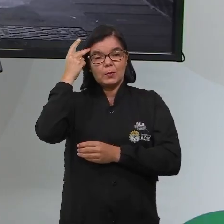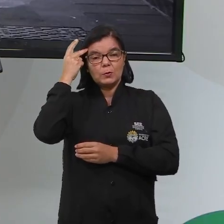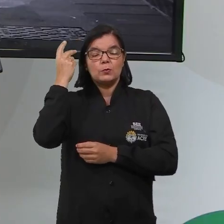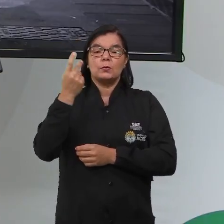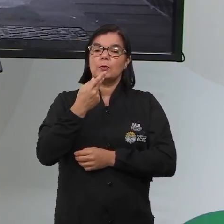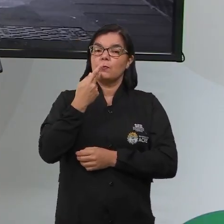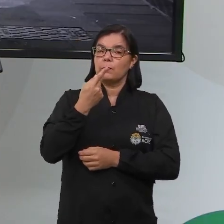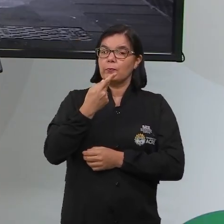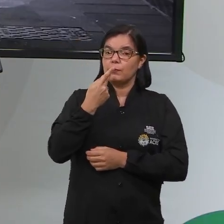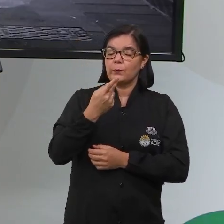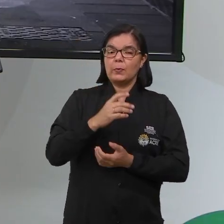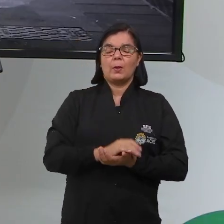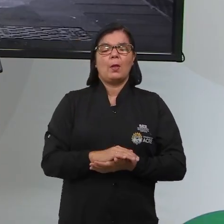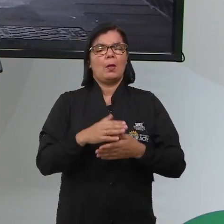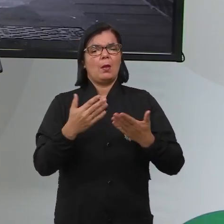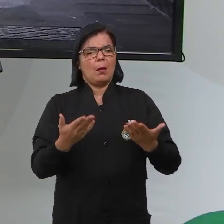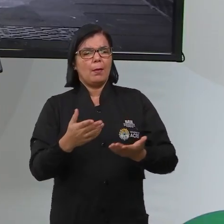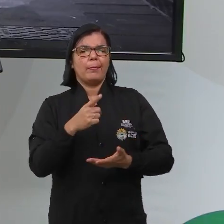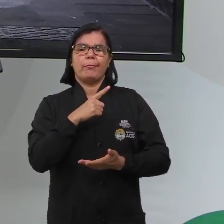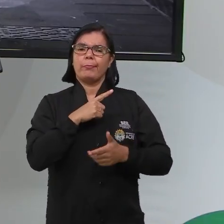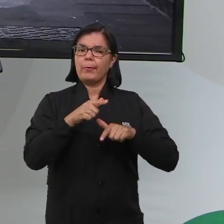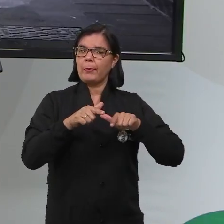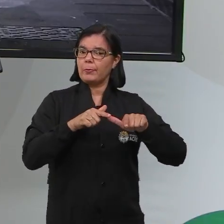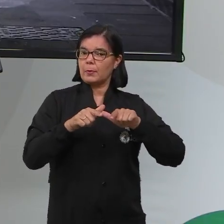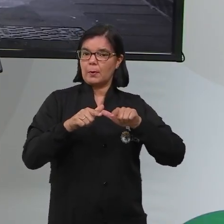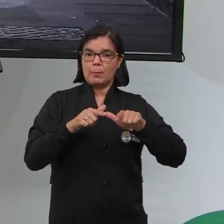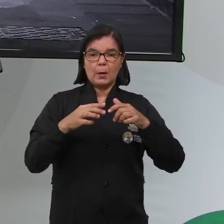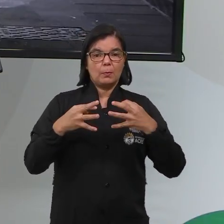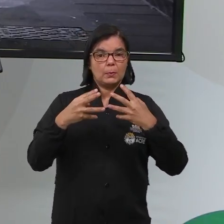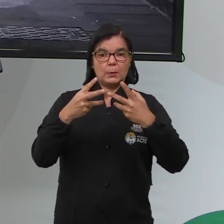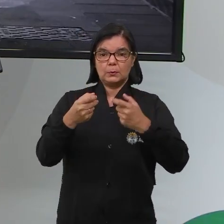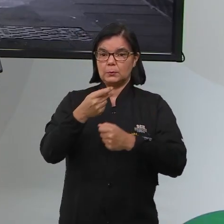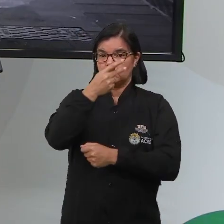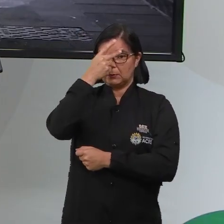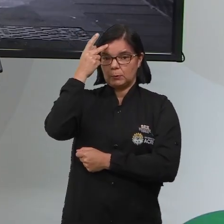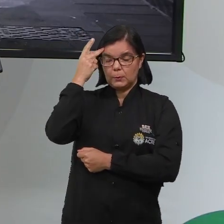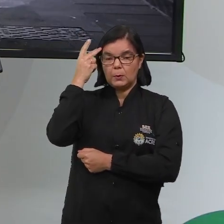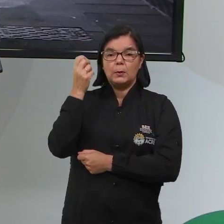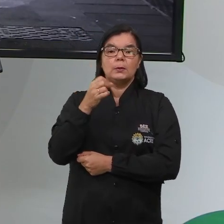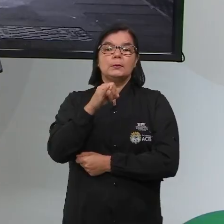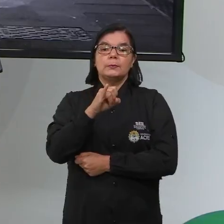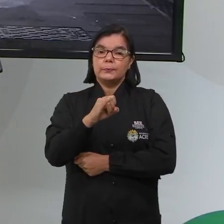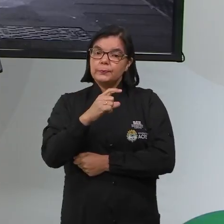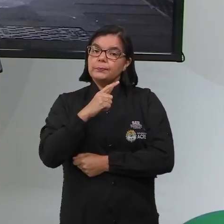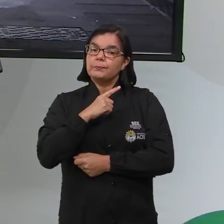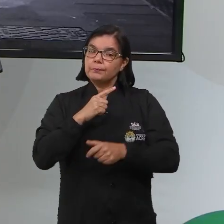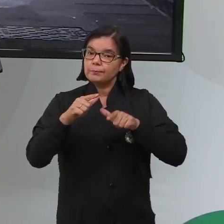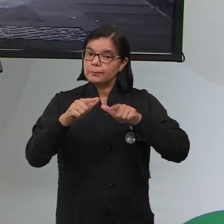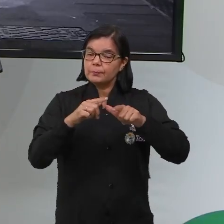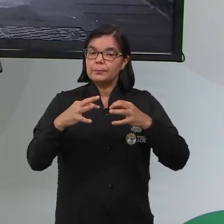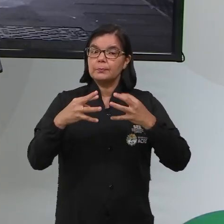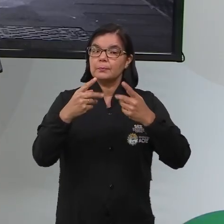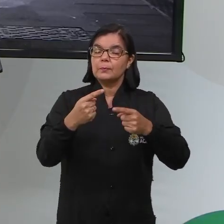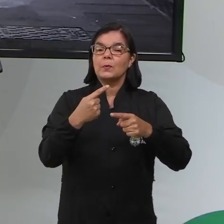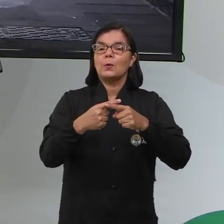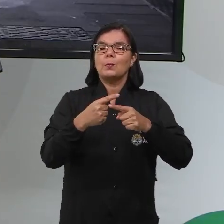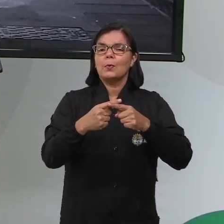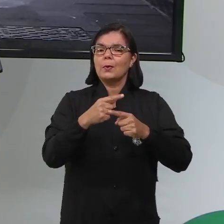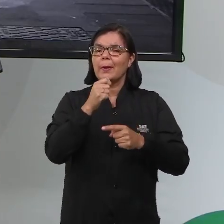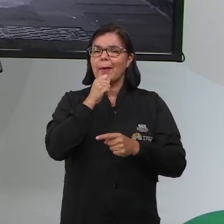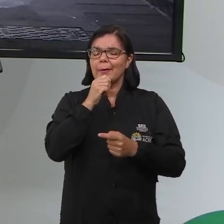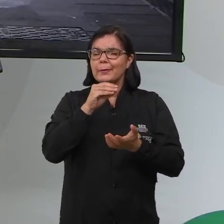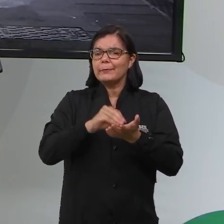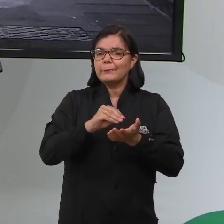ponderam assim: ah, mas existe trabalho para todo mundo. Se existe trabalho para todo mundo, por que que tem